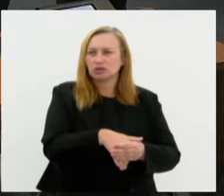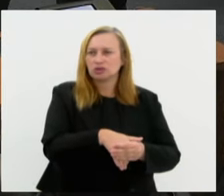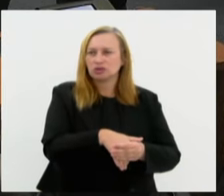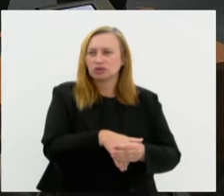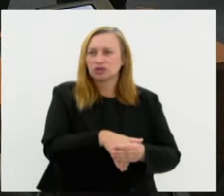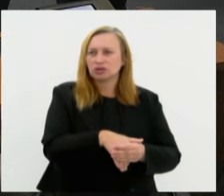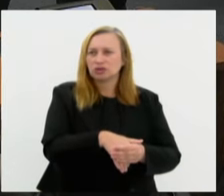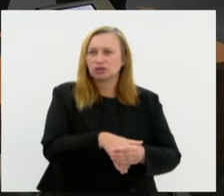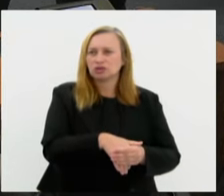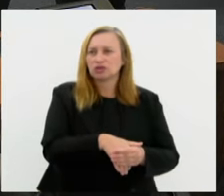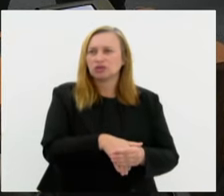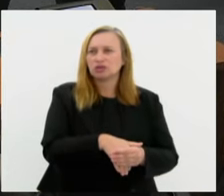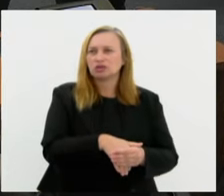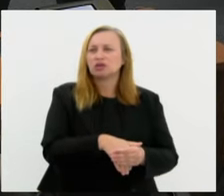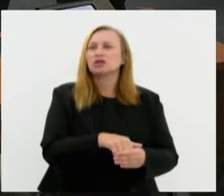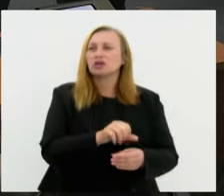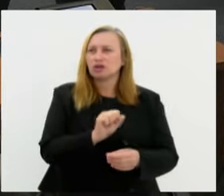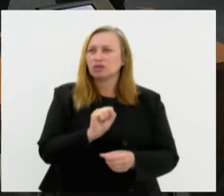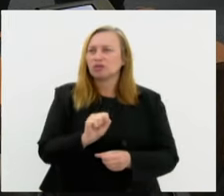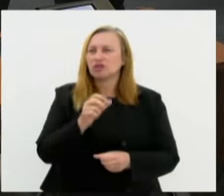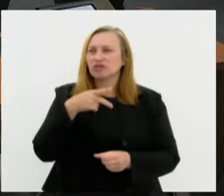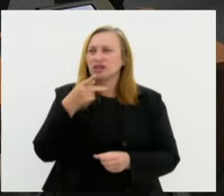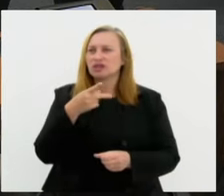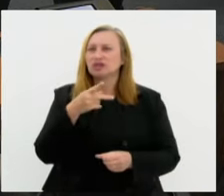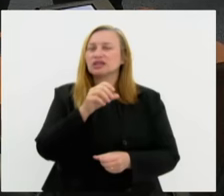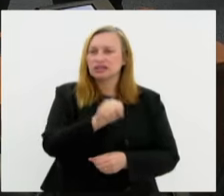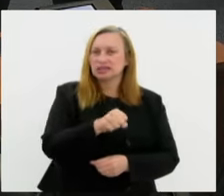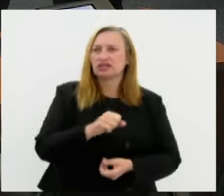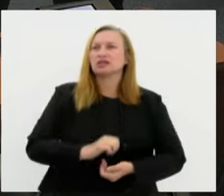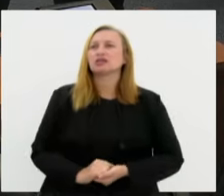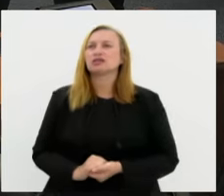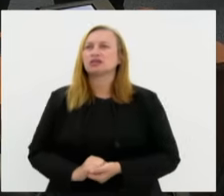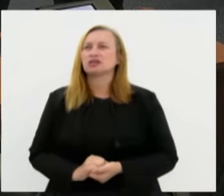Espera aí. Fala aí agora. Sim.